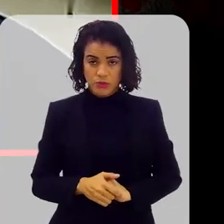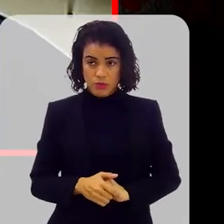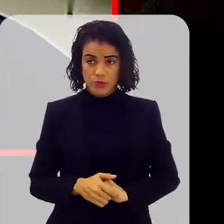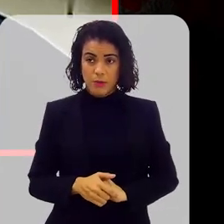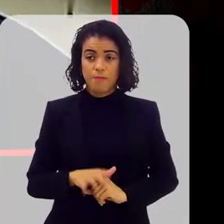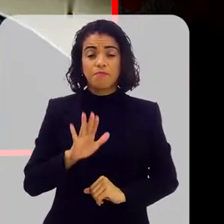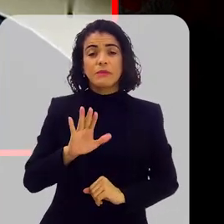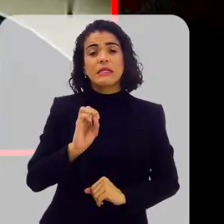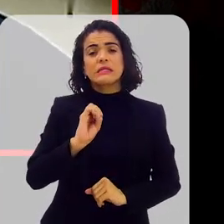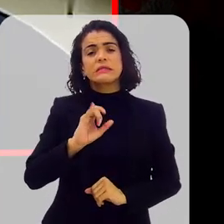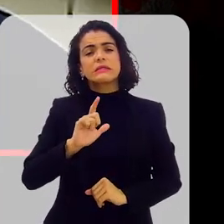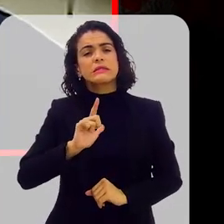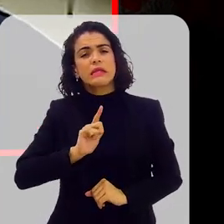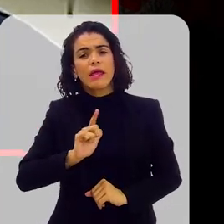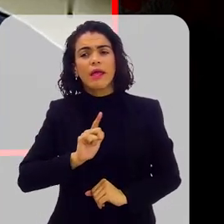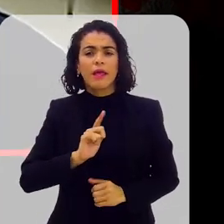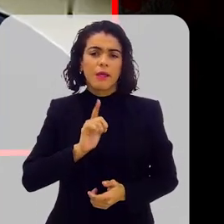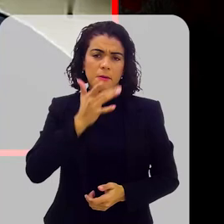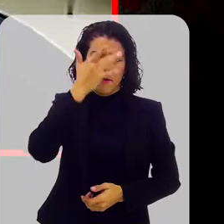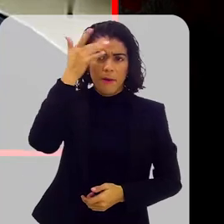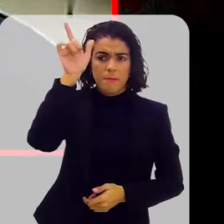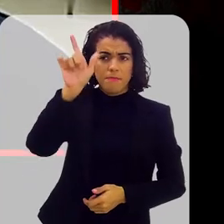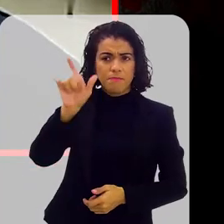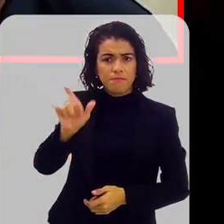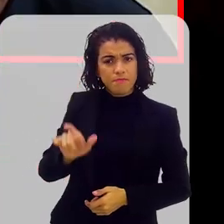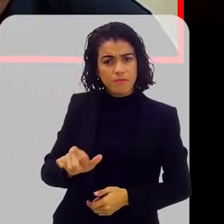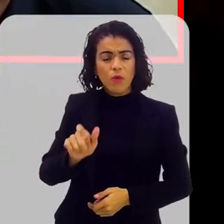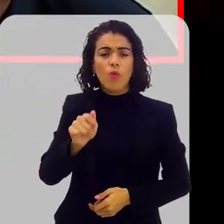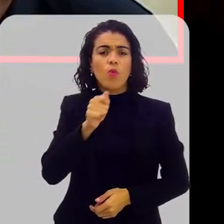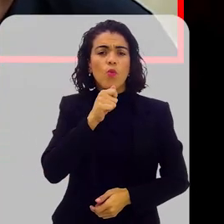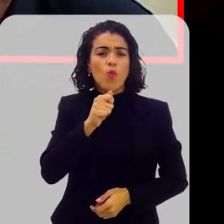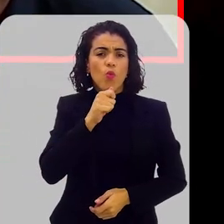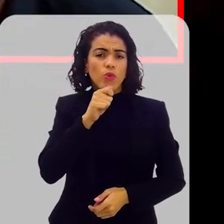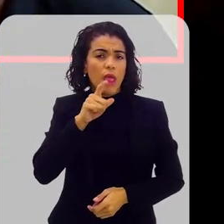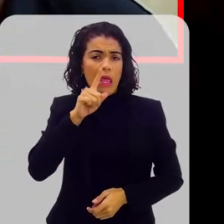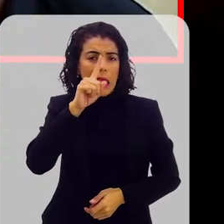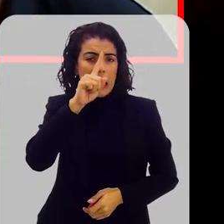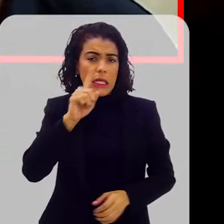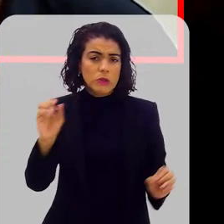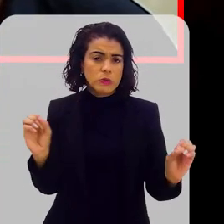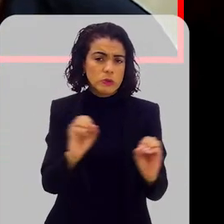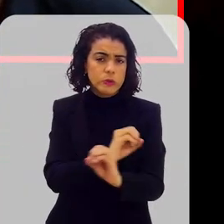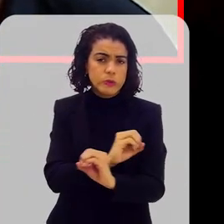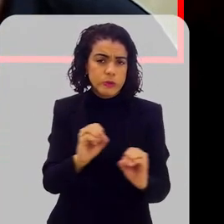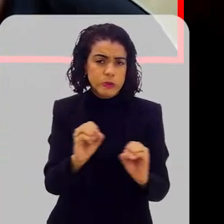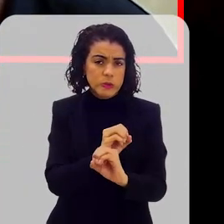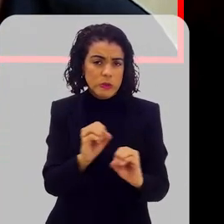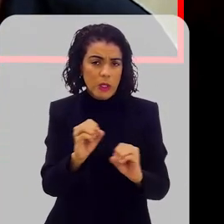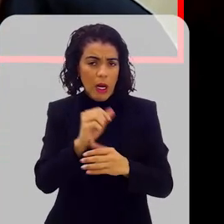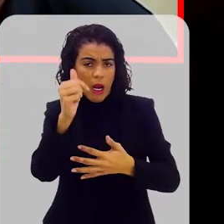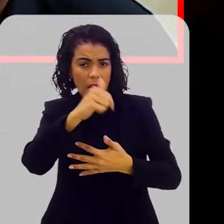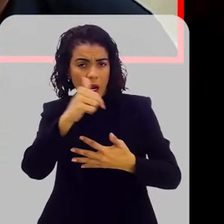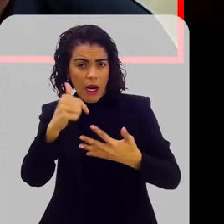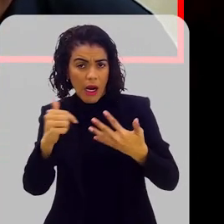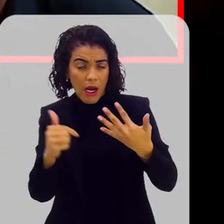família dele que teve o diagnóstico. Agora, se você tem uma pessoa que a princípio não tem fatores de risco